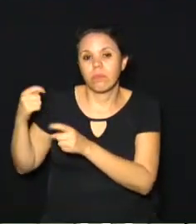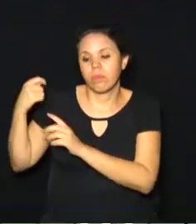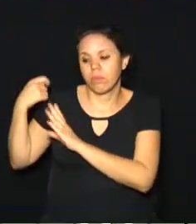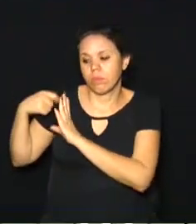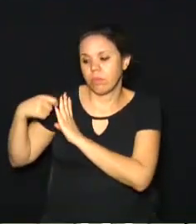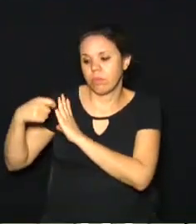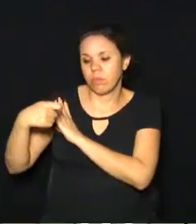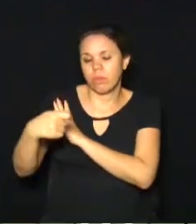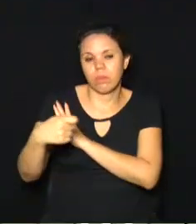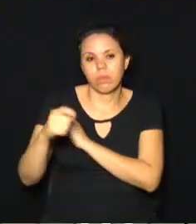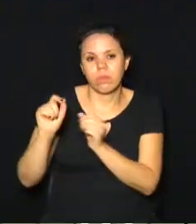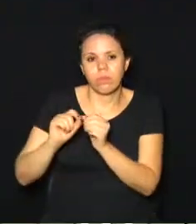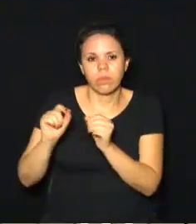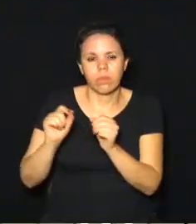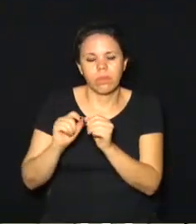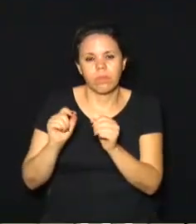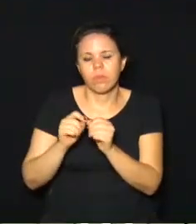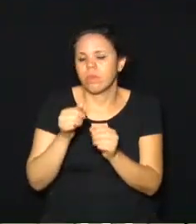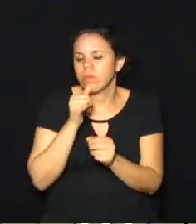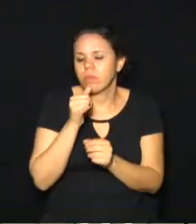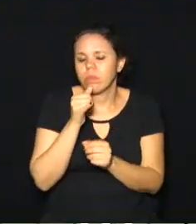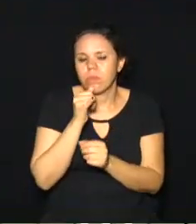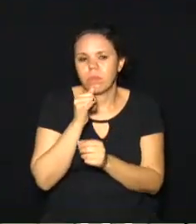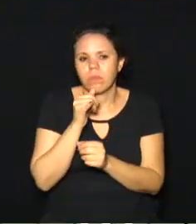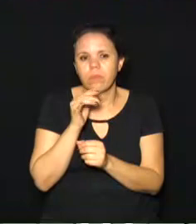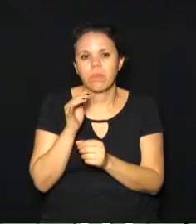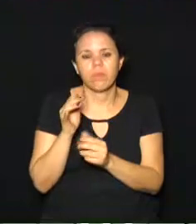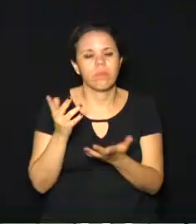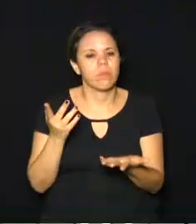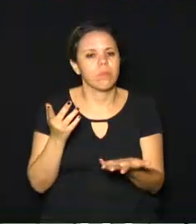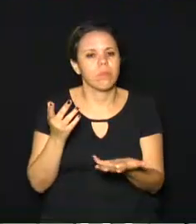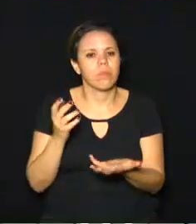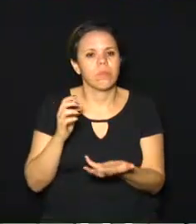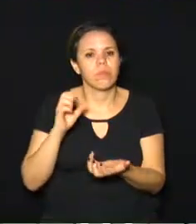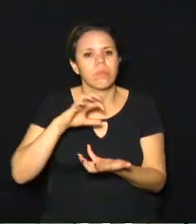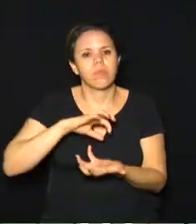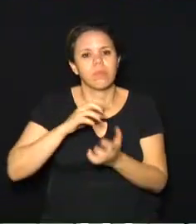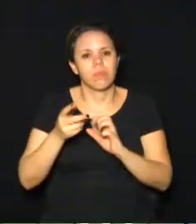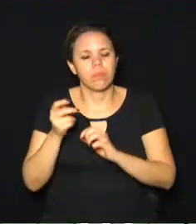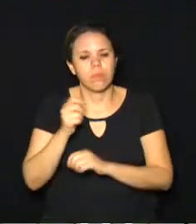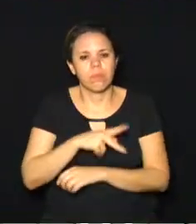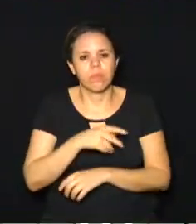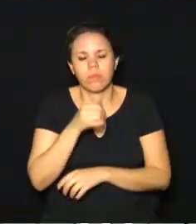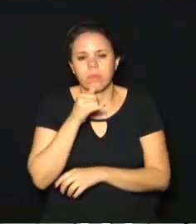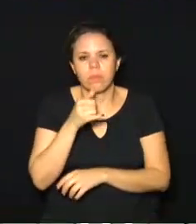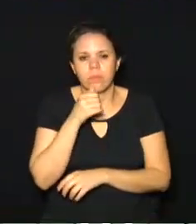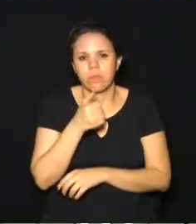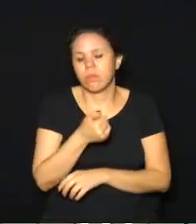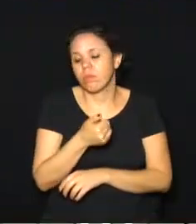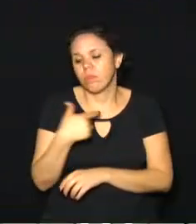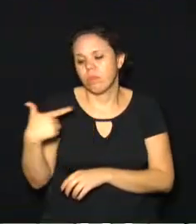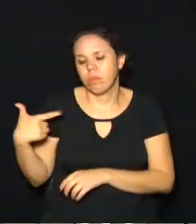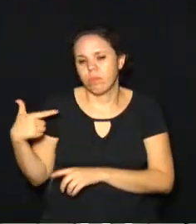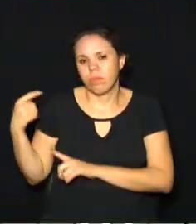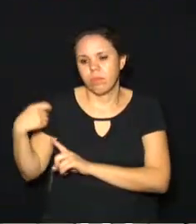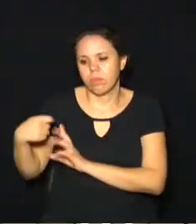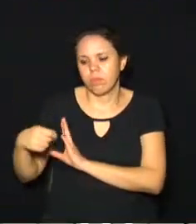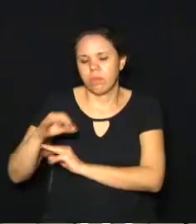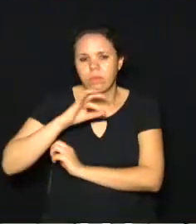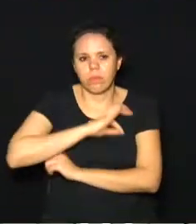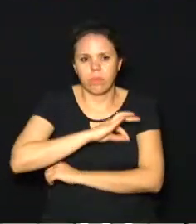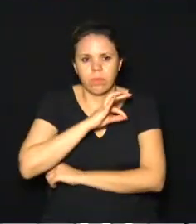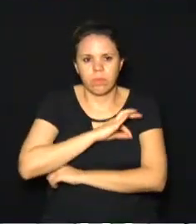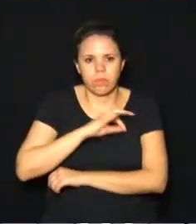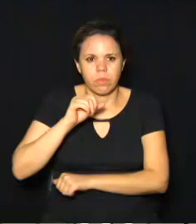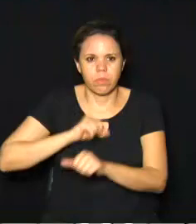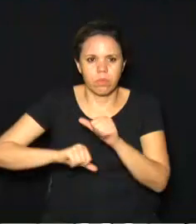como é feito, por exemplo, para fins previdenciários. Como acontece, né? Você pega a média dos 12 últimos salários e é aquela média que